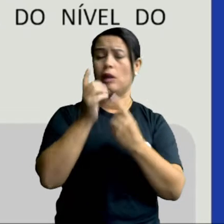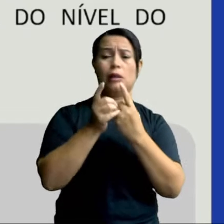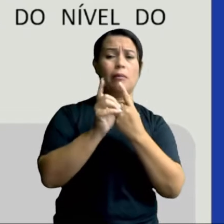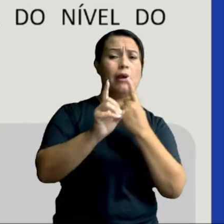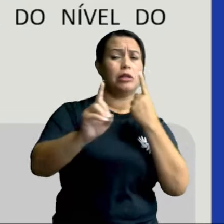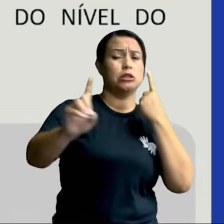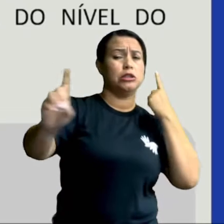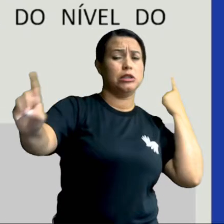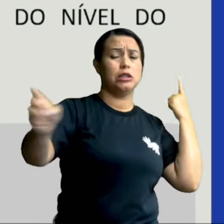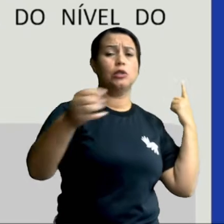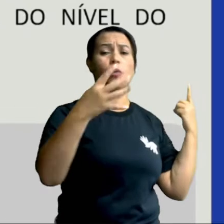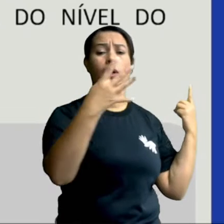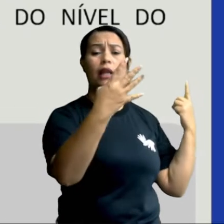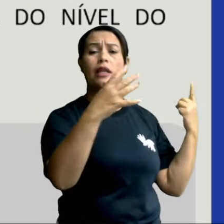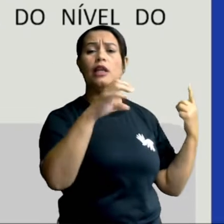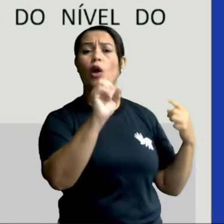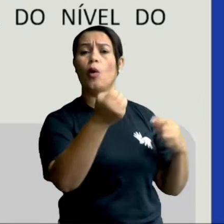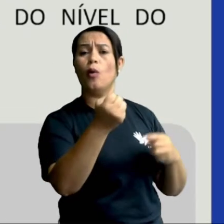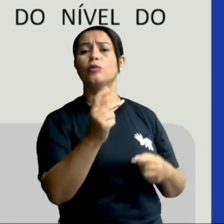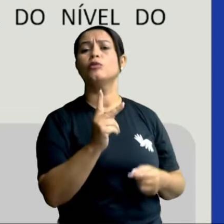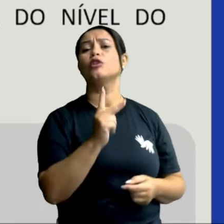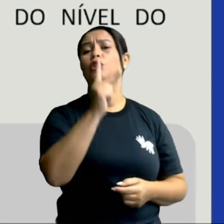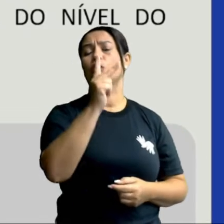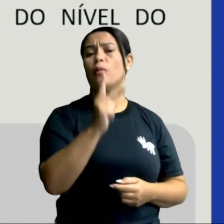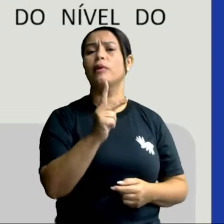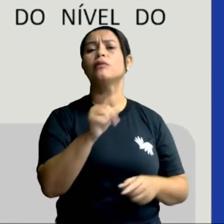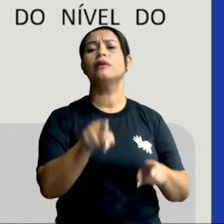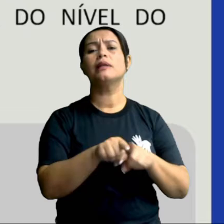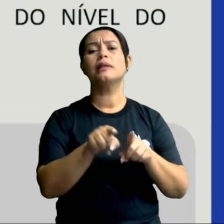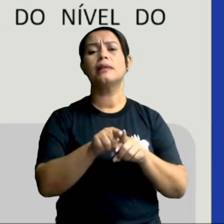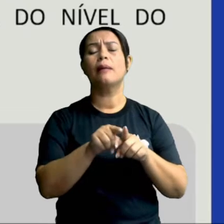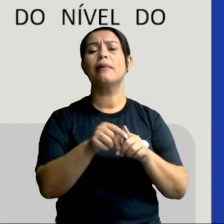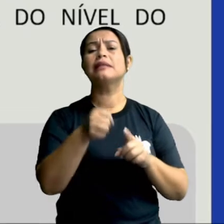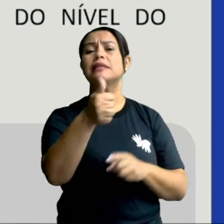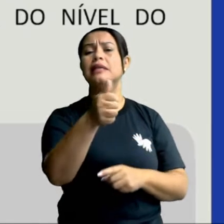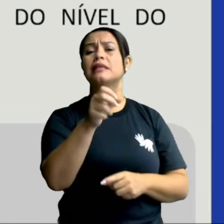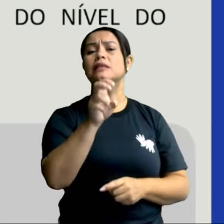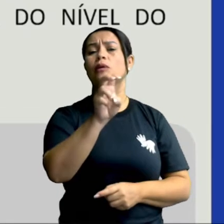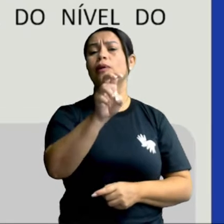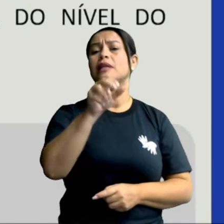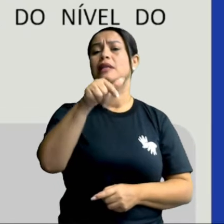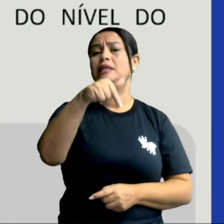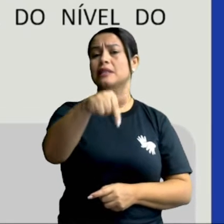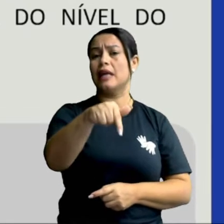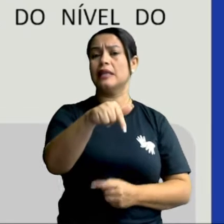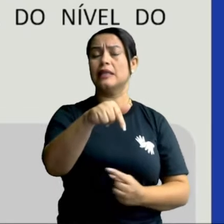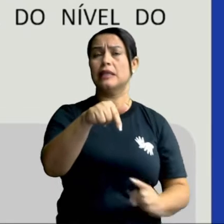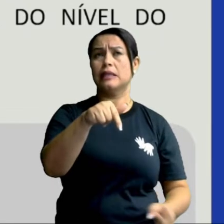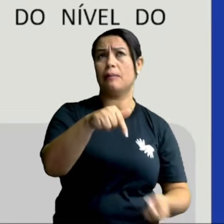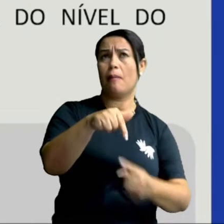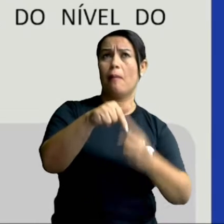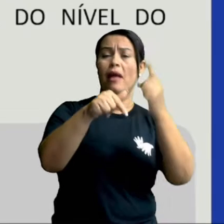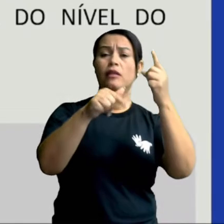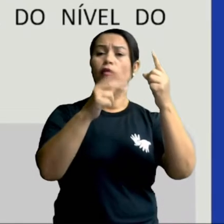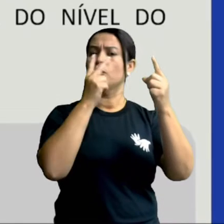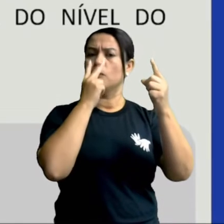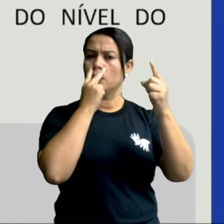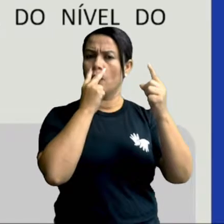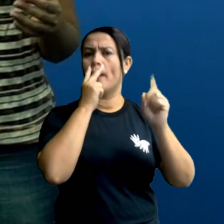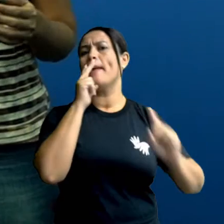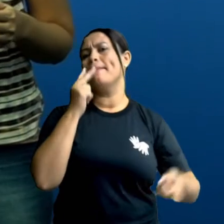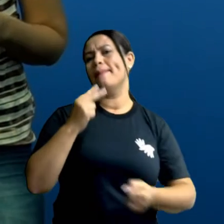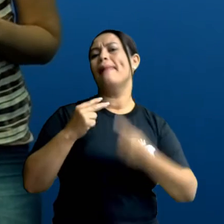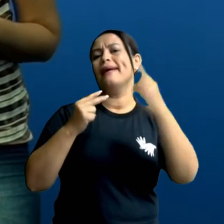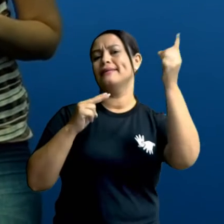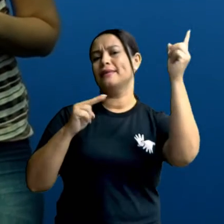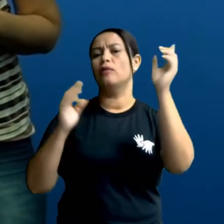48 quilômetros, e acima do mar, do nível do mar, 157 metros, né? Então, Vitória ela tem uma altitude